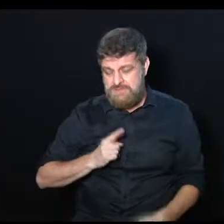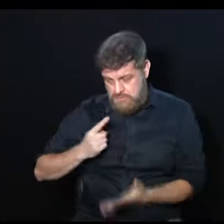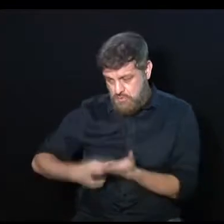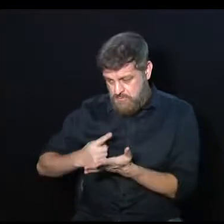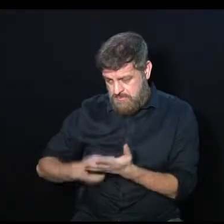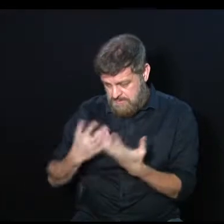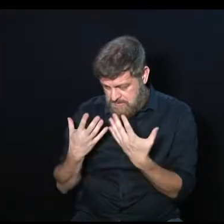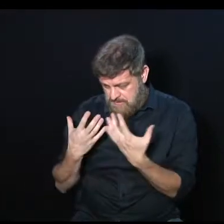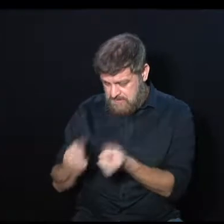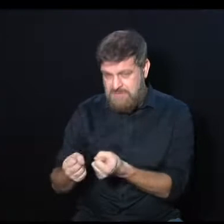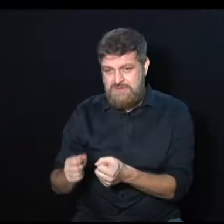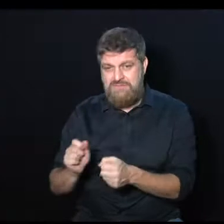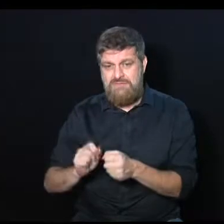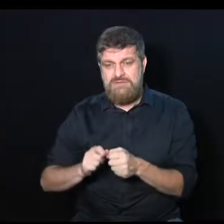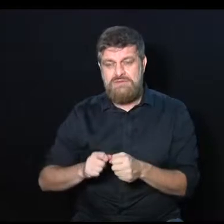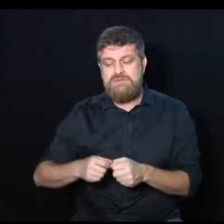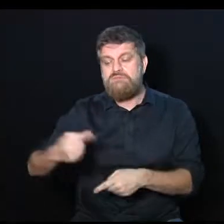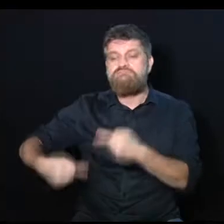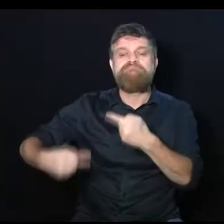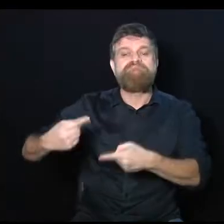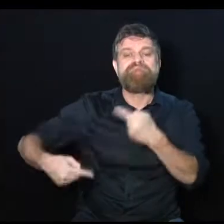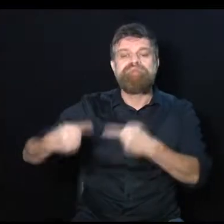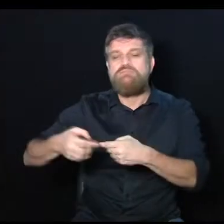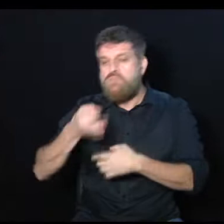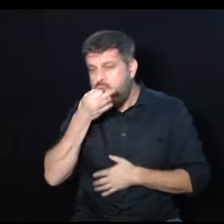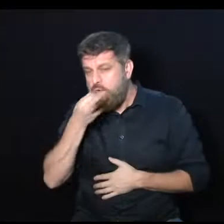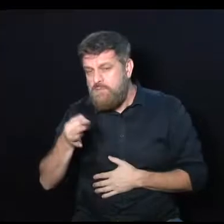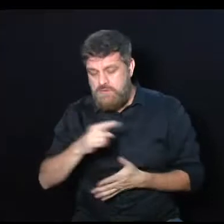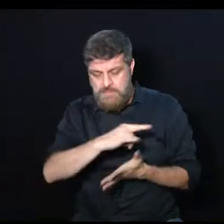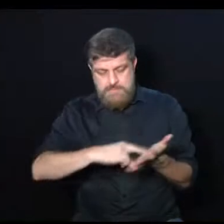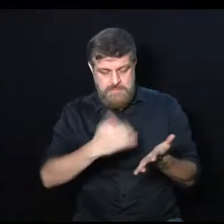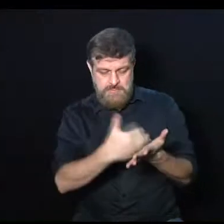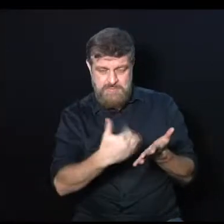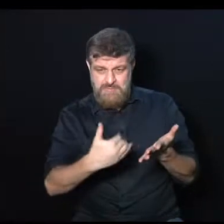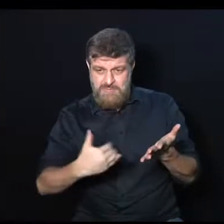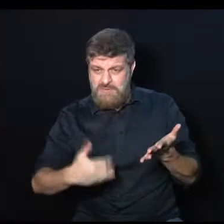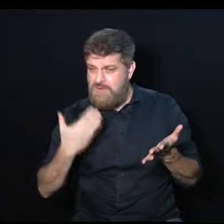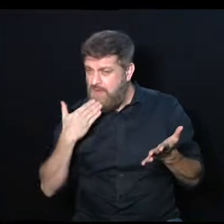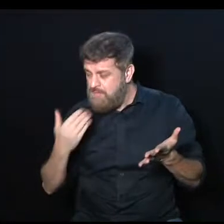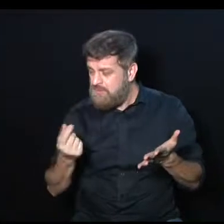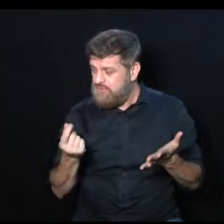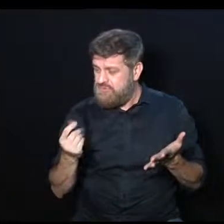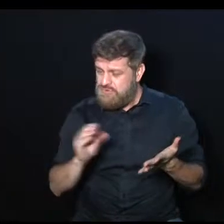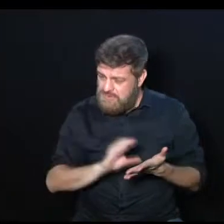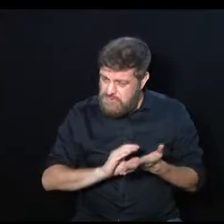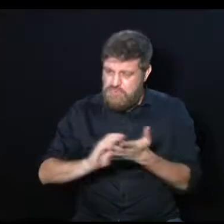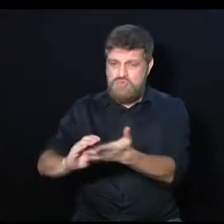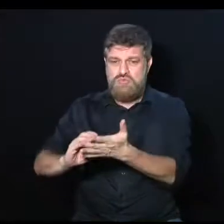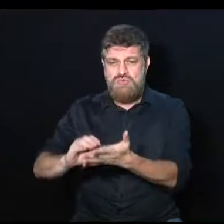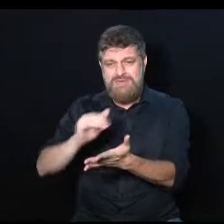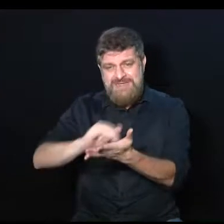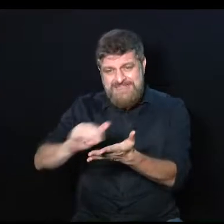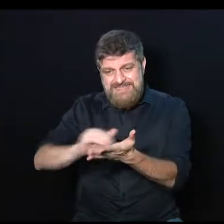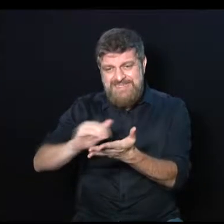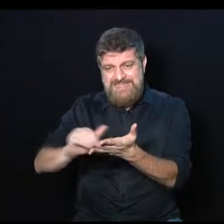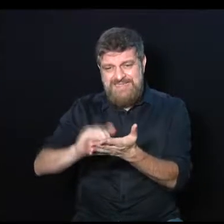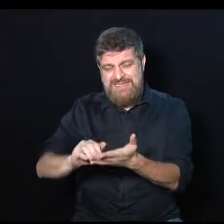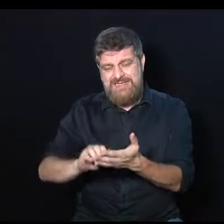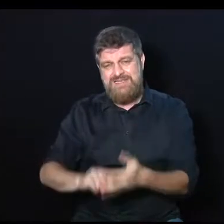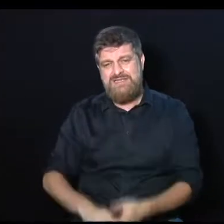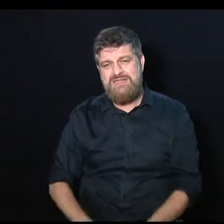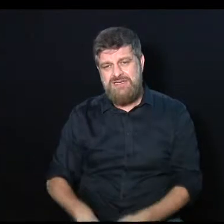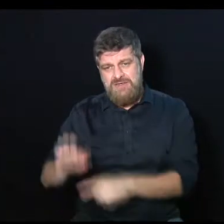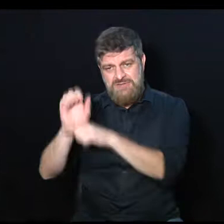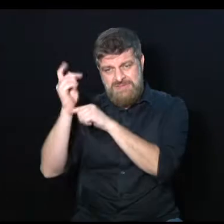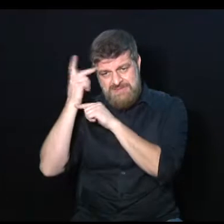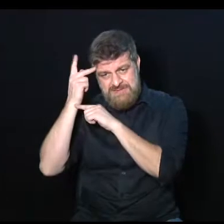não, levasse isso para plenário, para ver se ela faz uma moção de apoio a essa demanda junto à Secretaria de Estado da Saúde. Então,